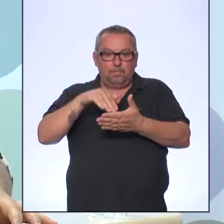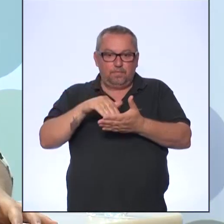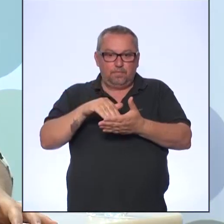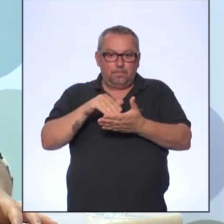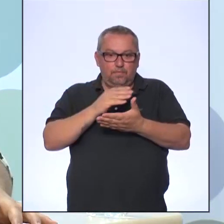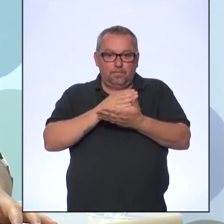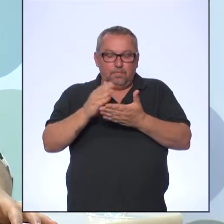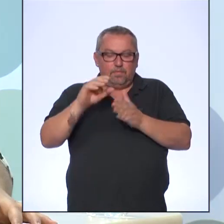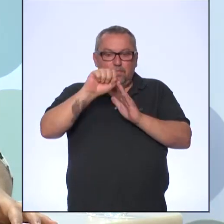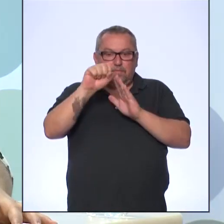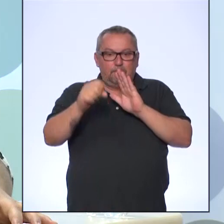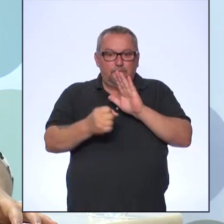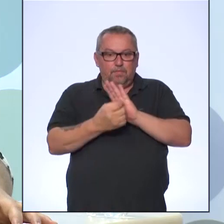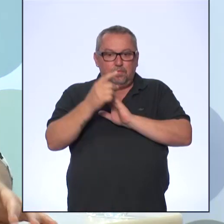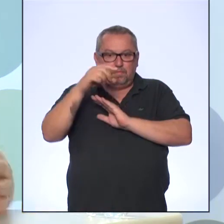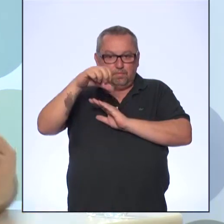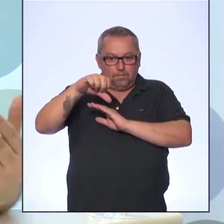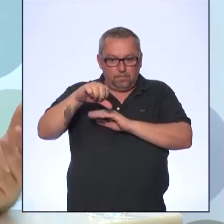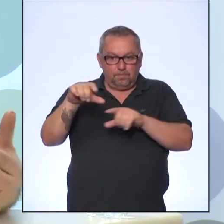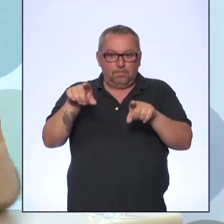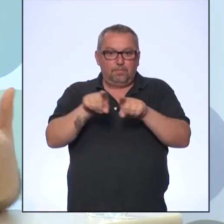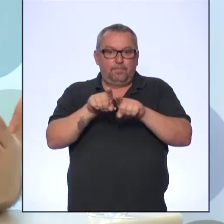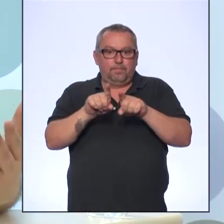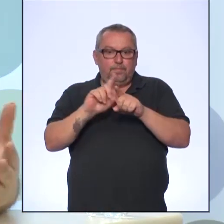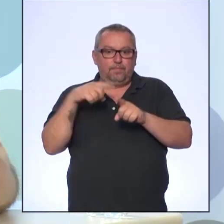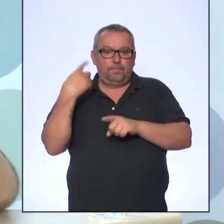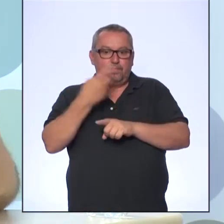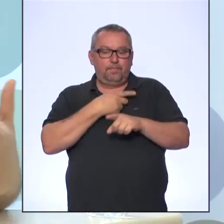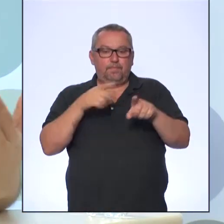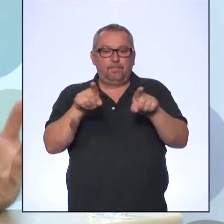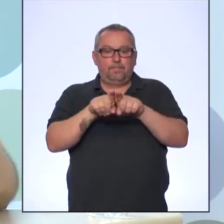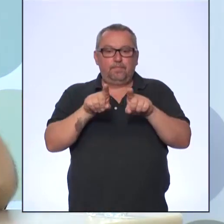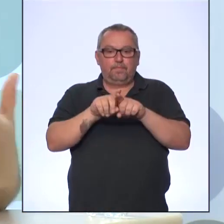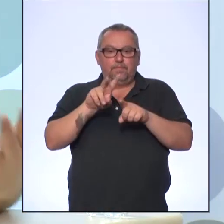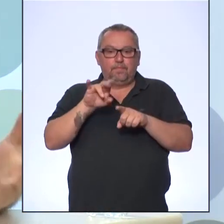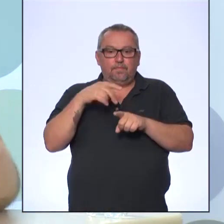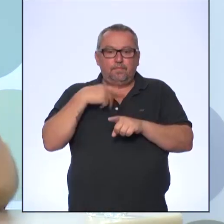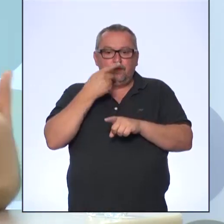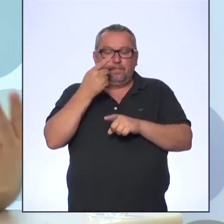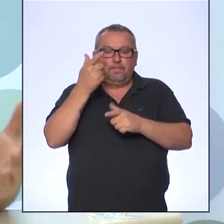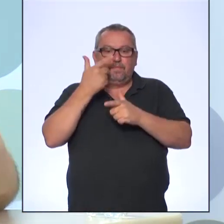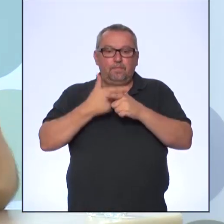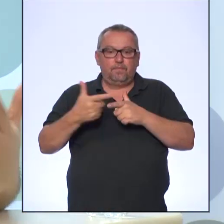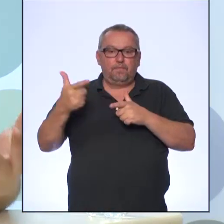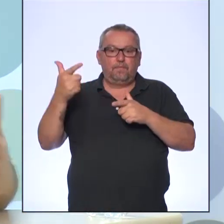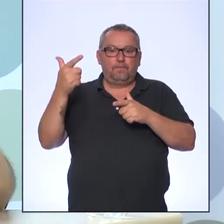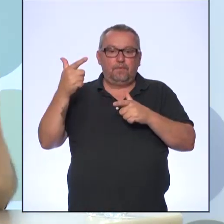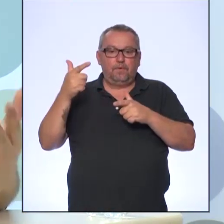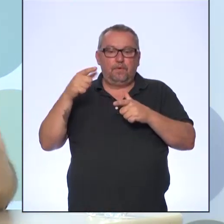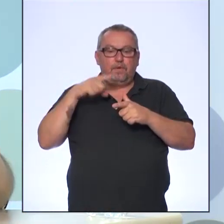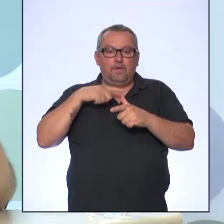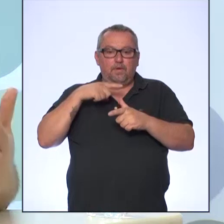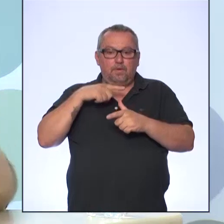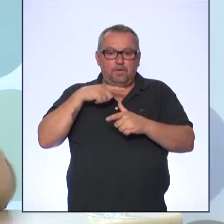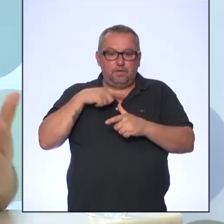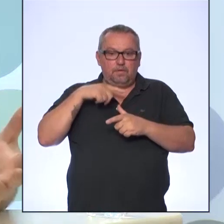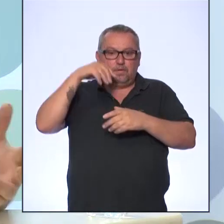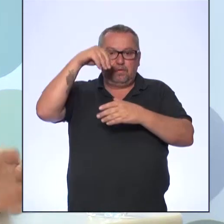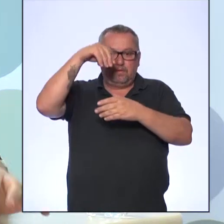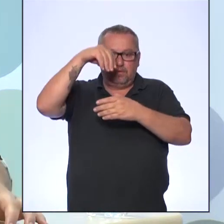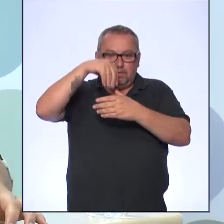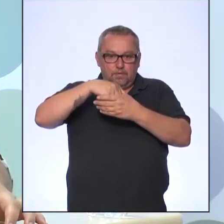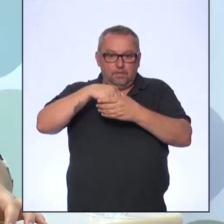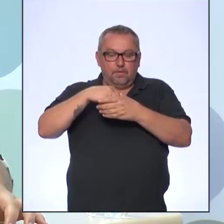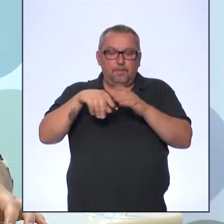meados do século XIX. E a gente também vai falar sobre os conflitos que existiam em meio a